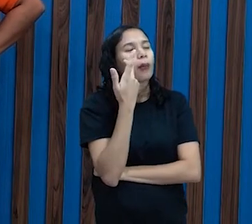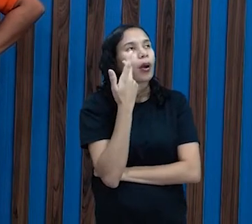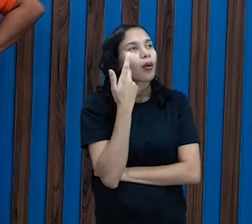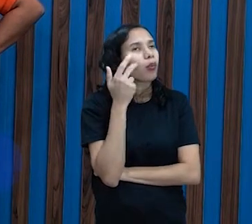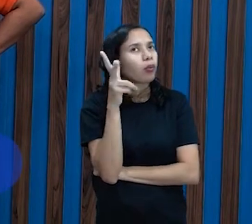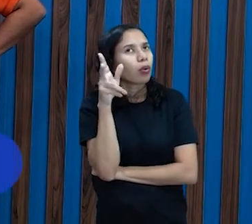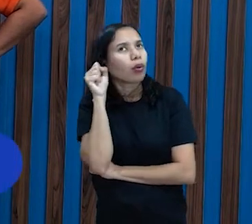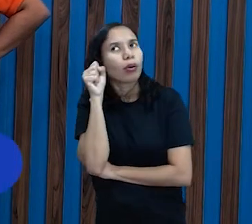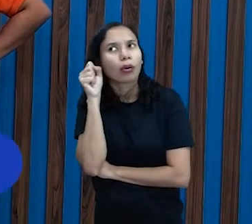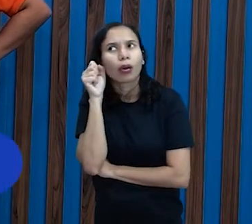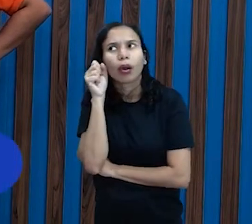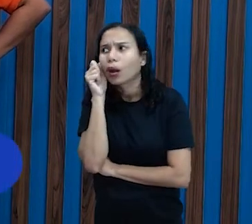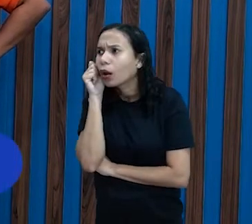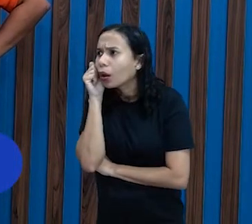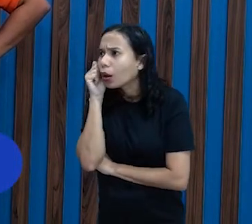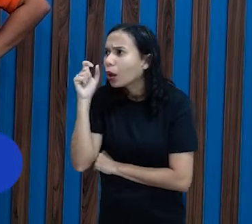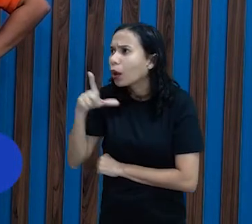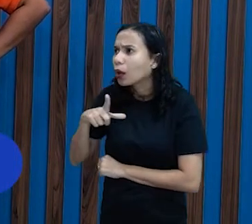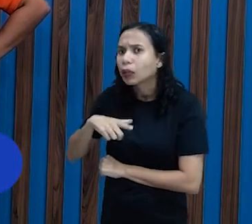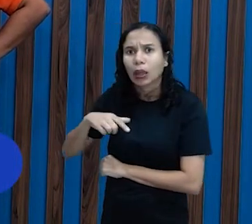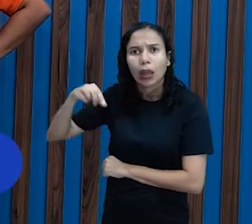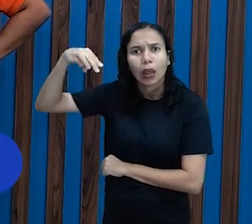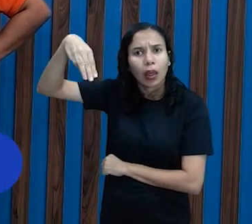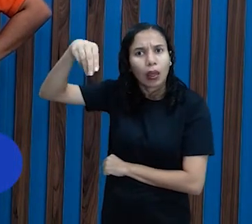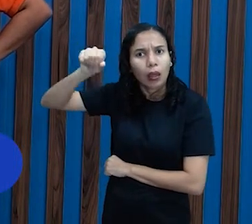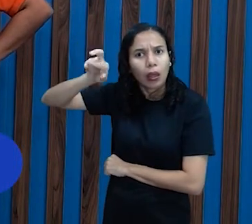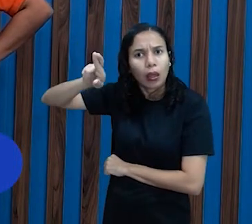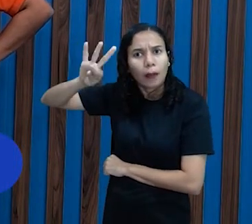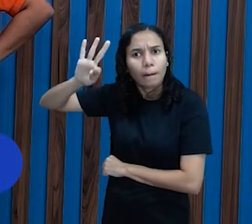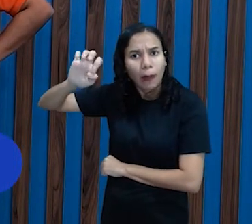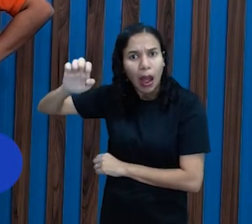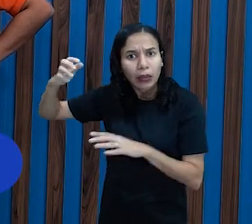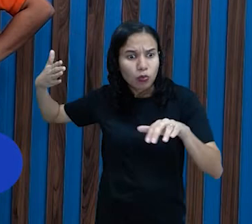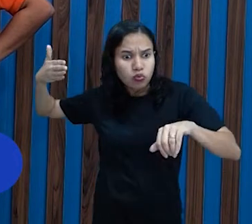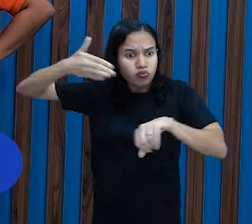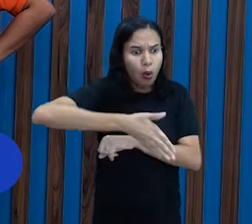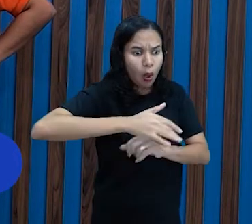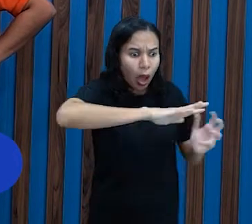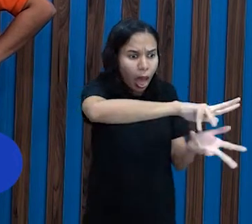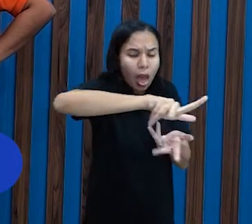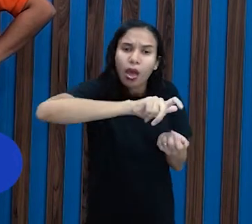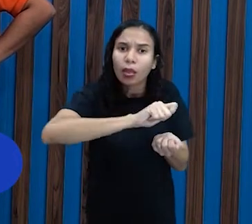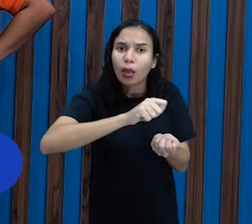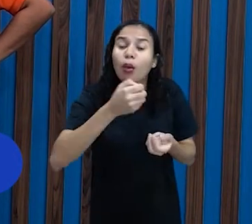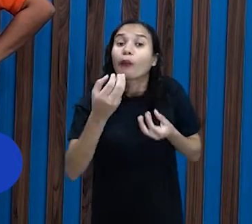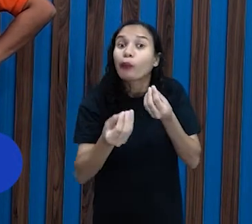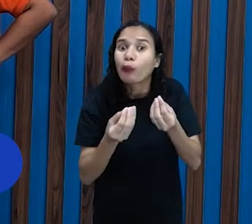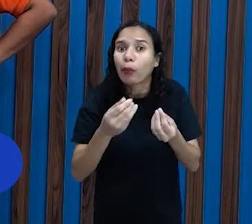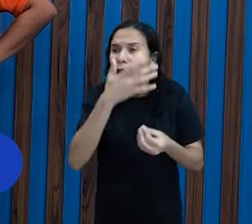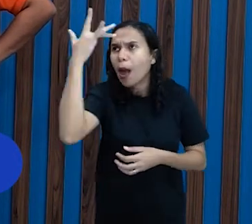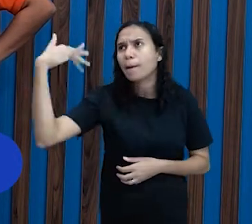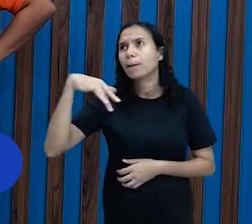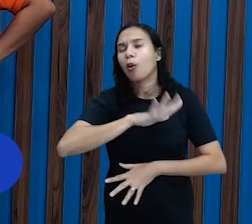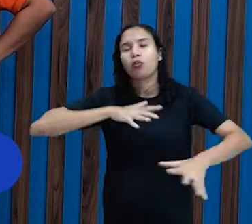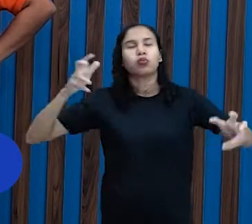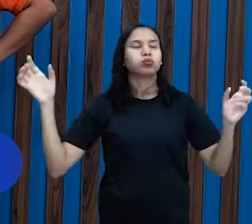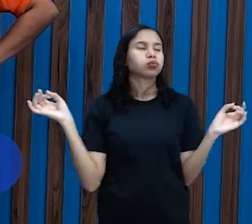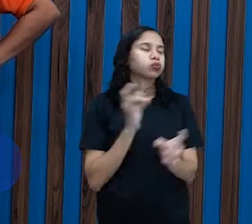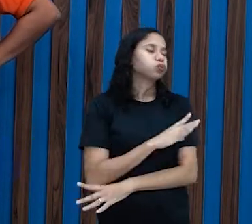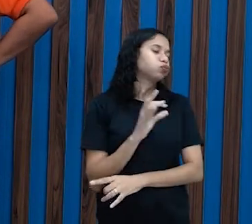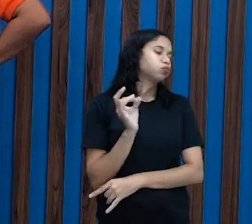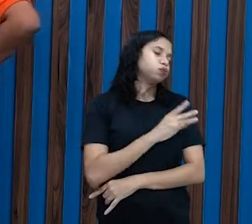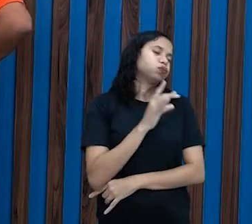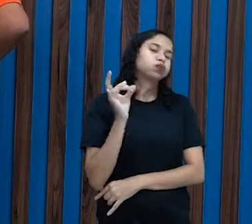ouvir o boletim de que Marte está invadindo a Terra. O que é que isso causou? Um pânico